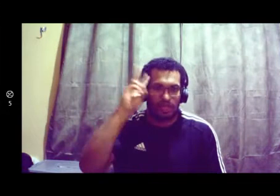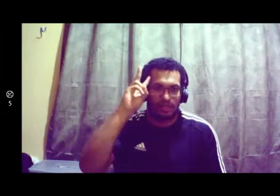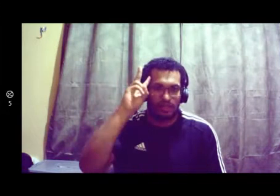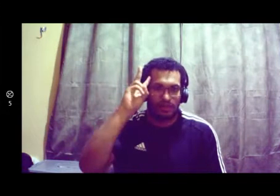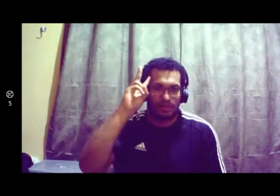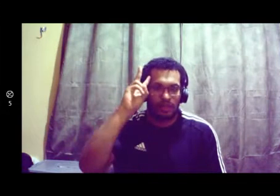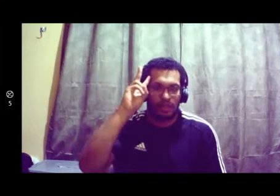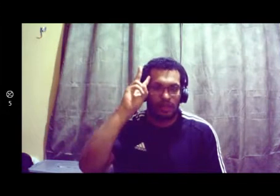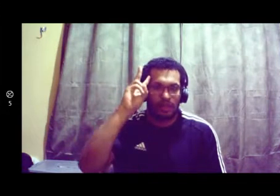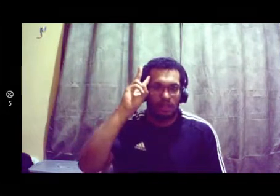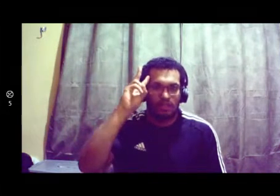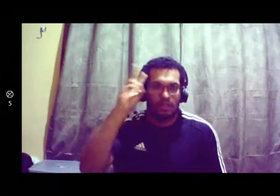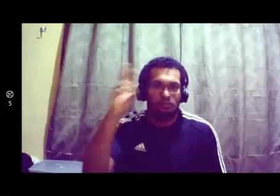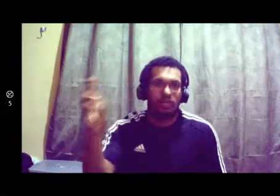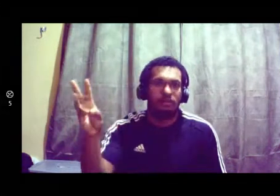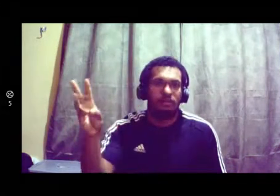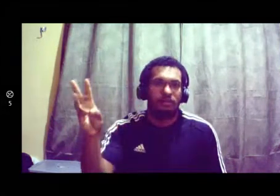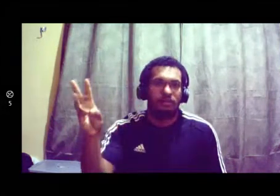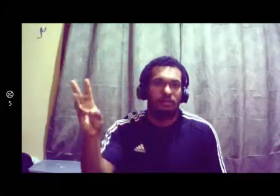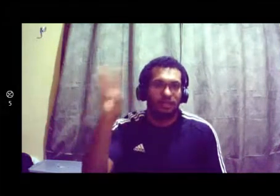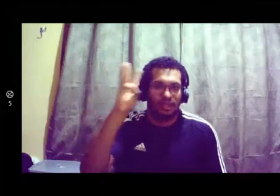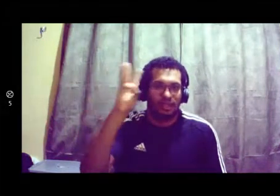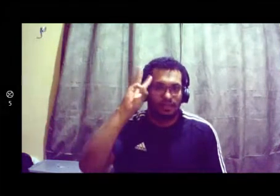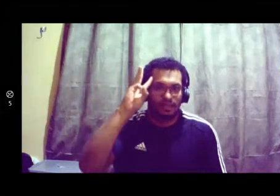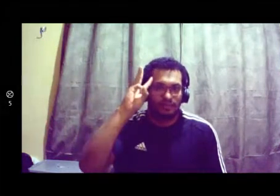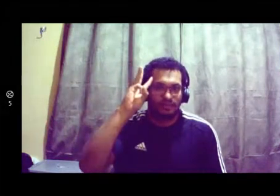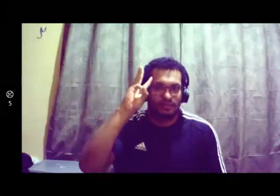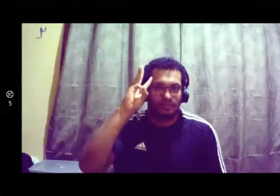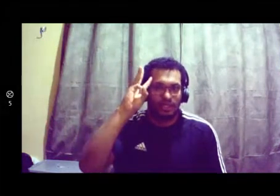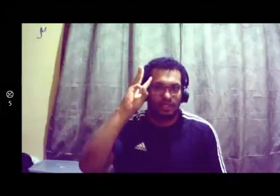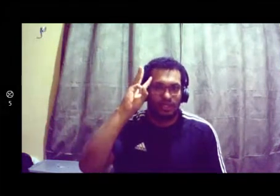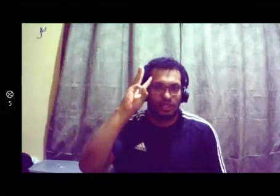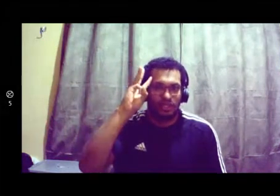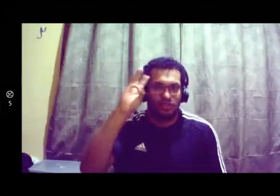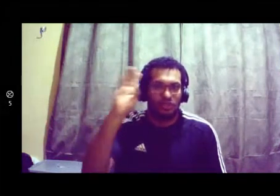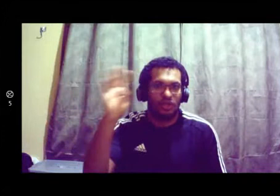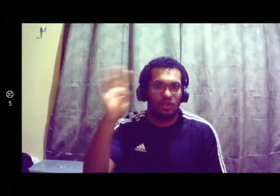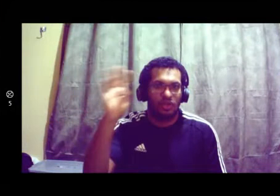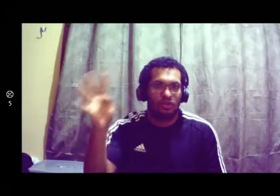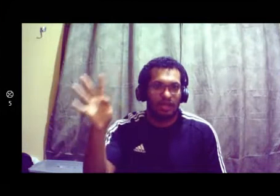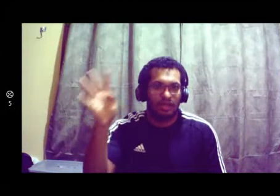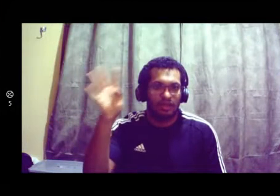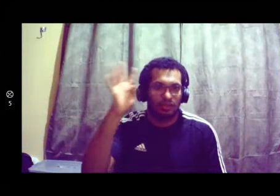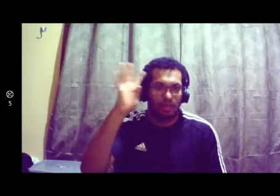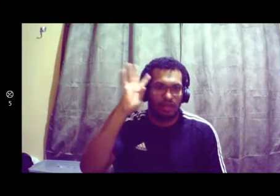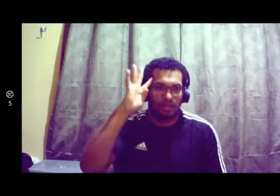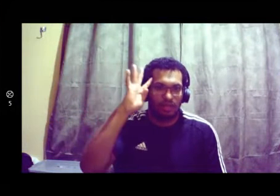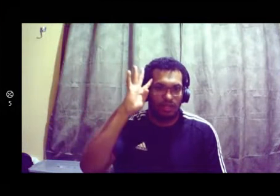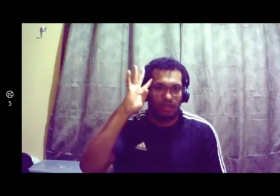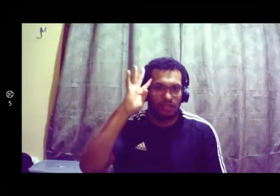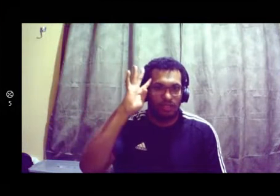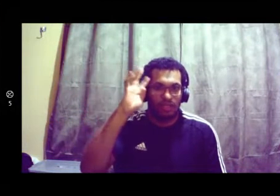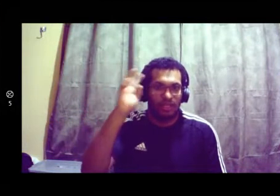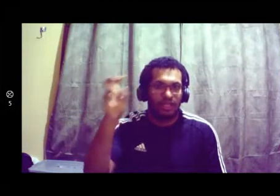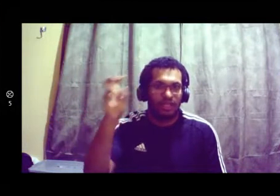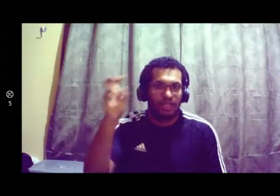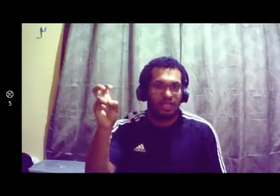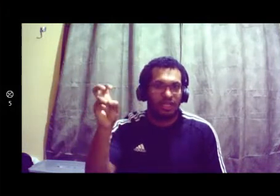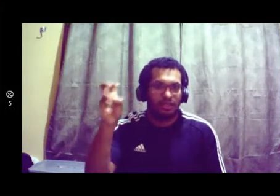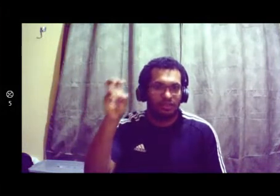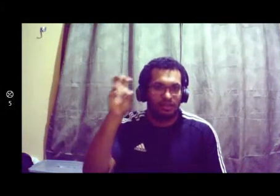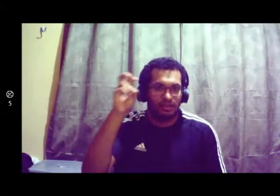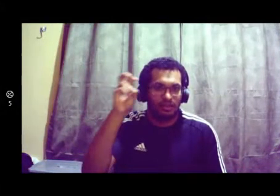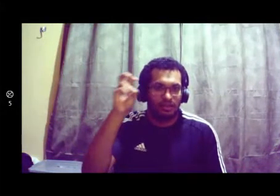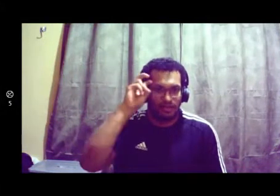vez só, quer dizer, segunda, terça, três dedinhos, quarta, quatro dedinhos,